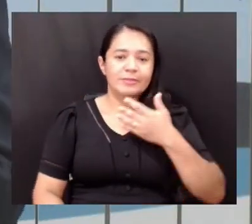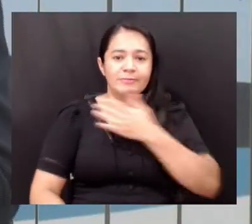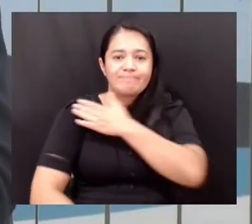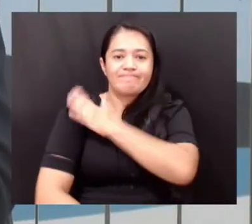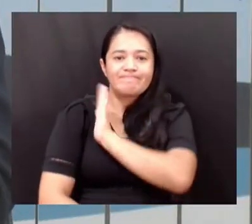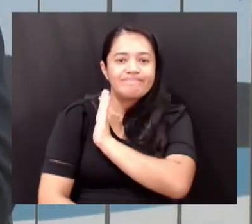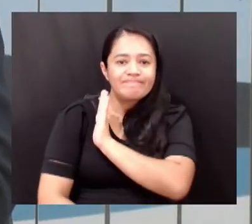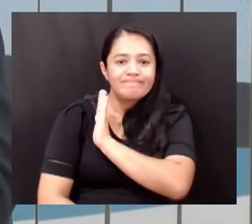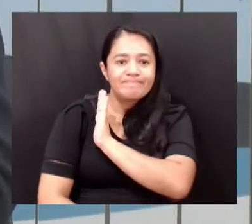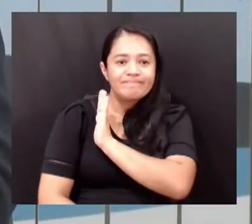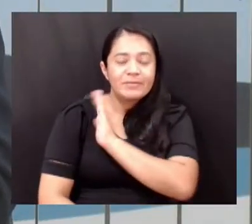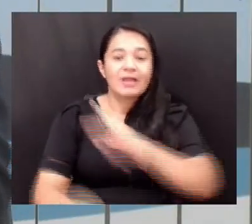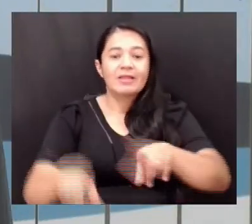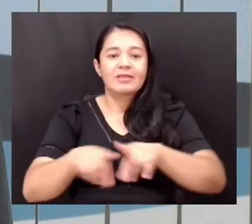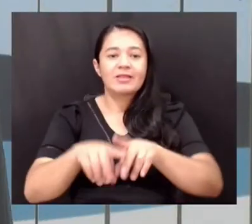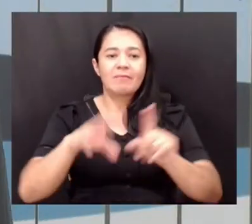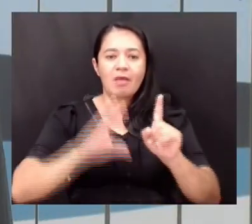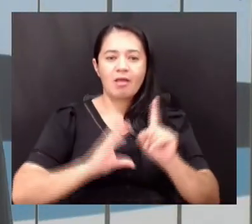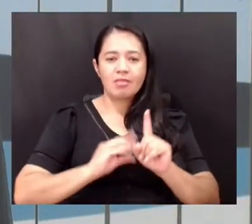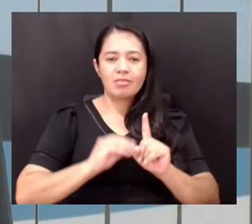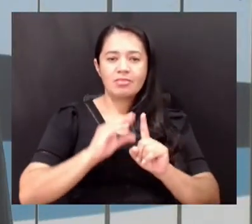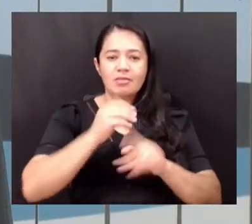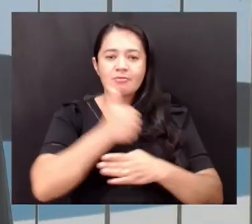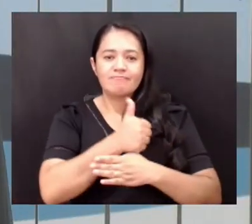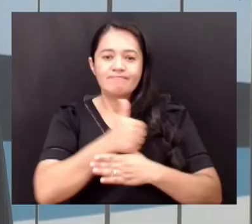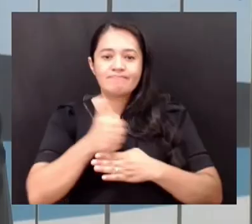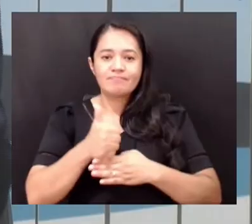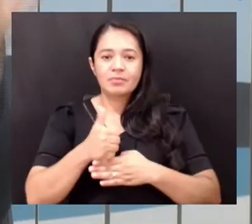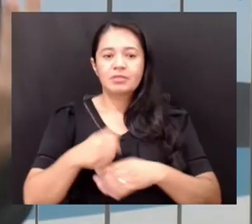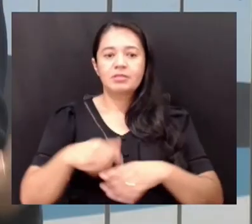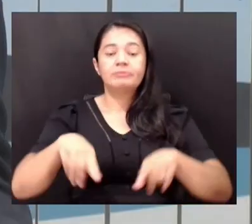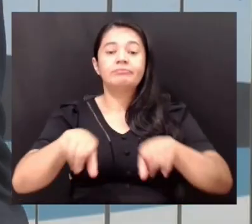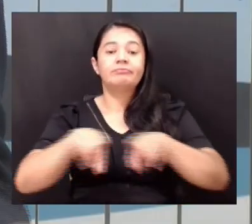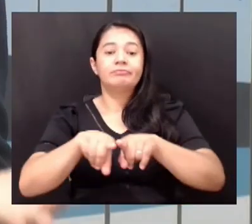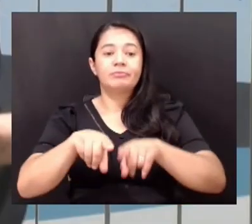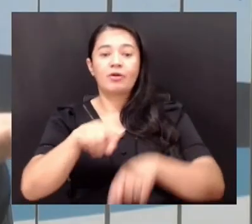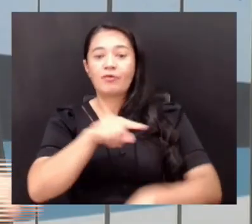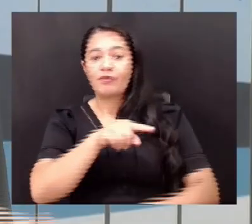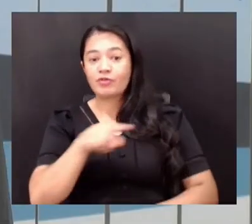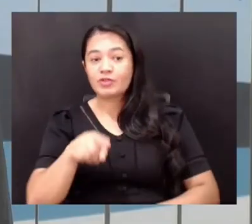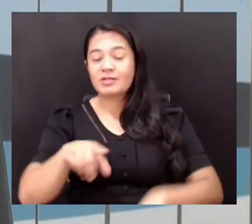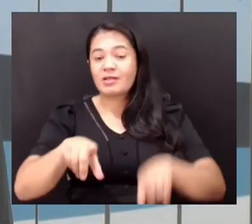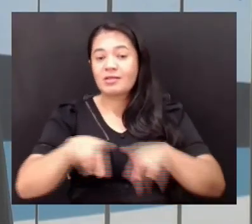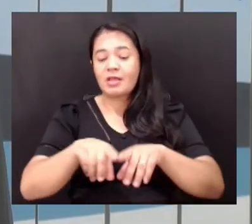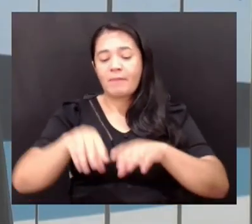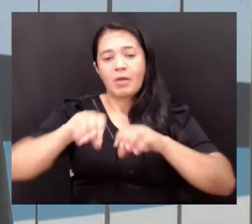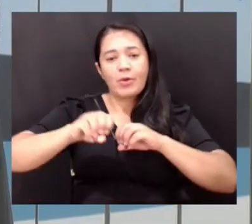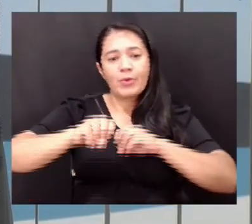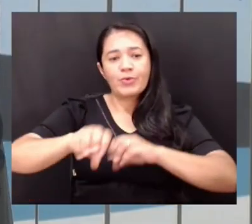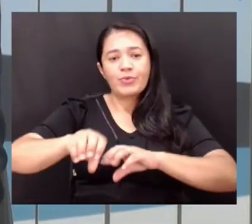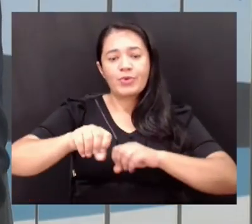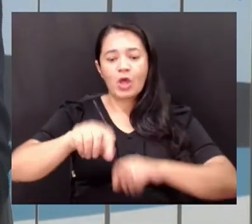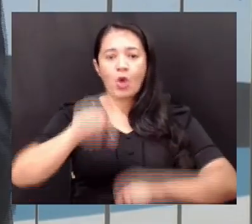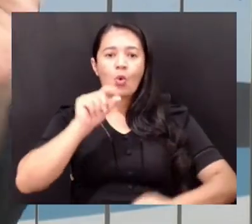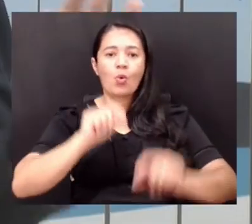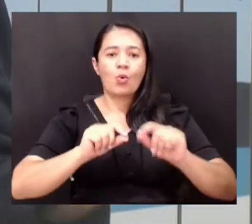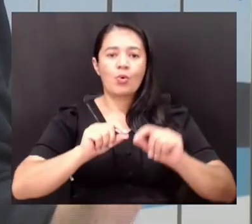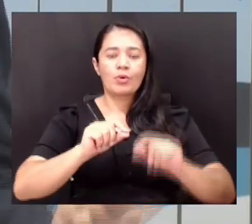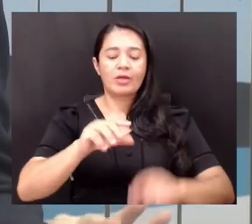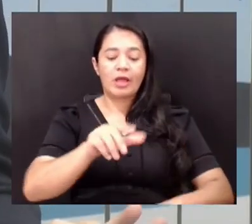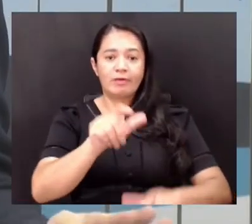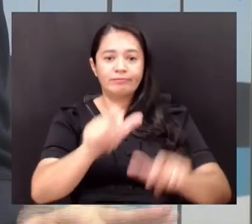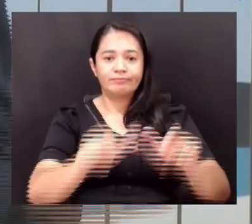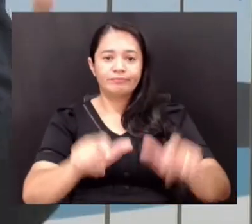contra o assédio moral. Além disso, você está orientando os seus trabalhadores a